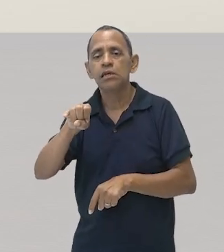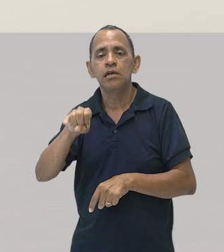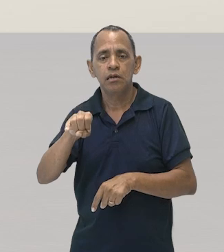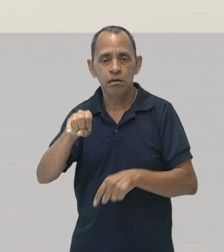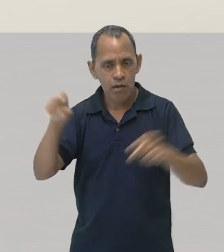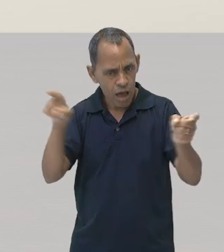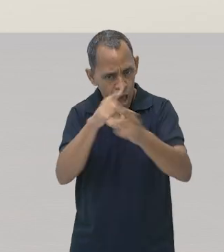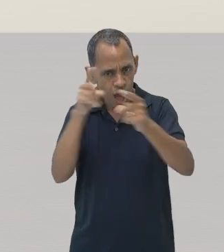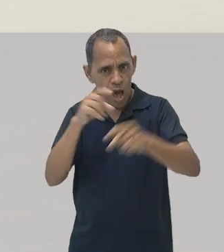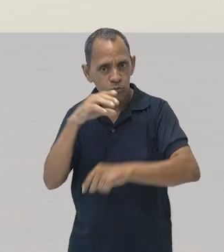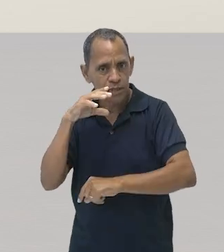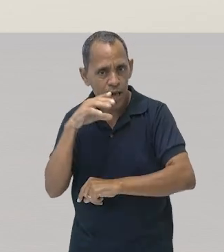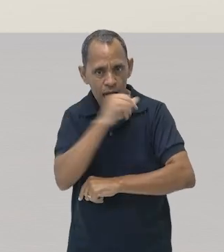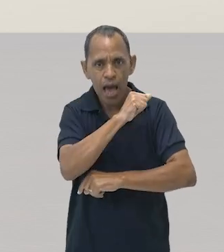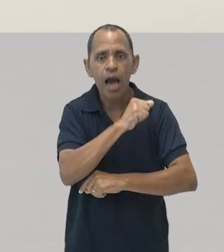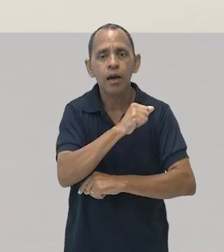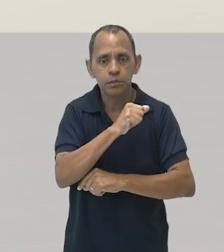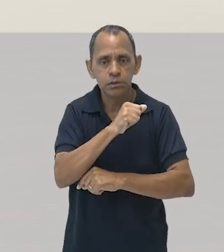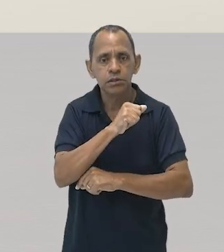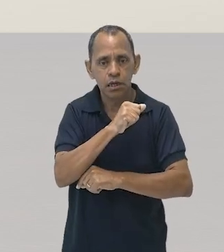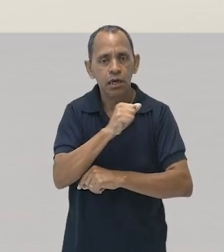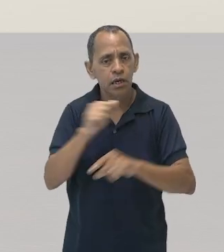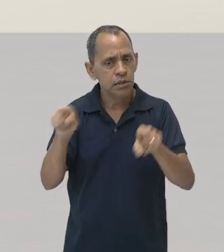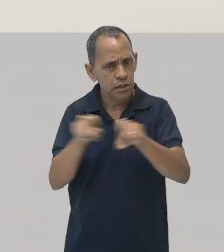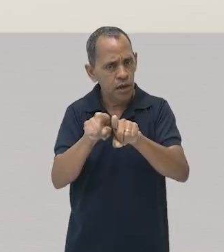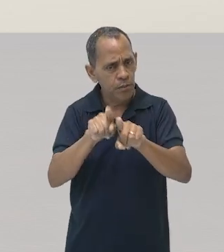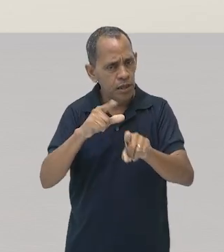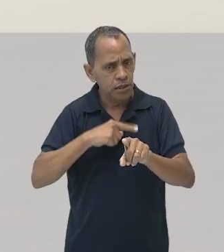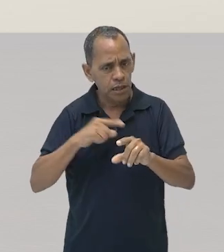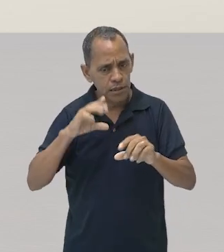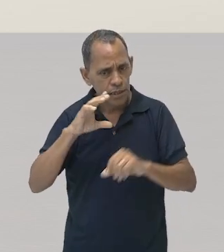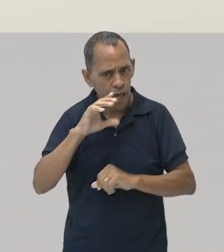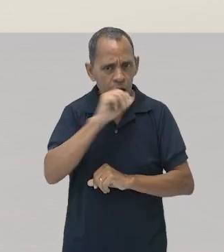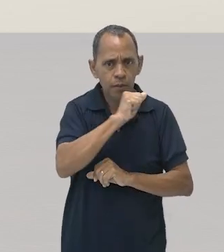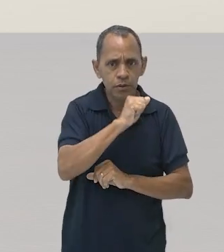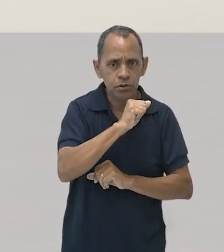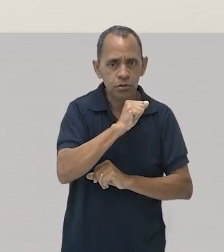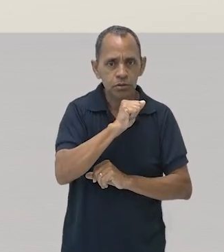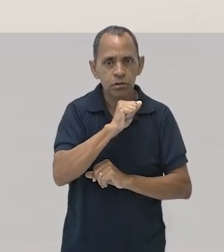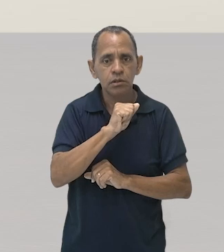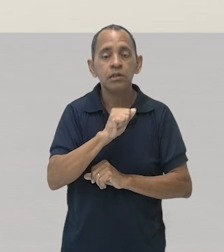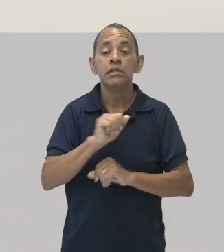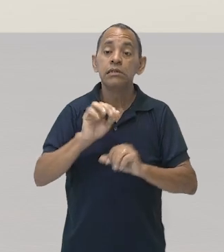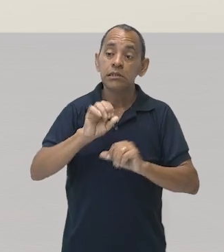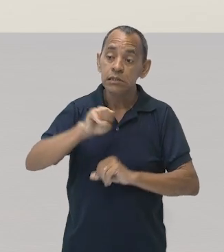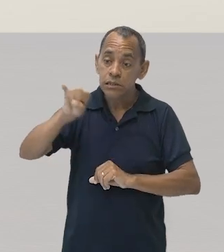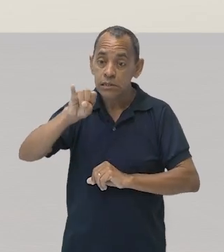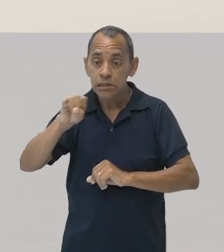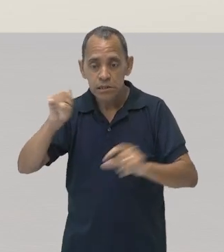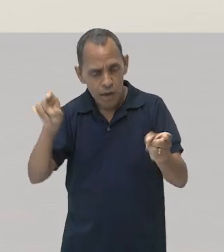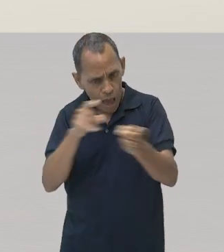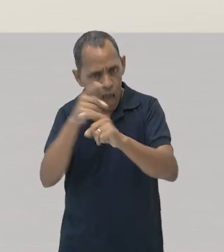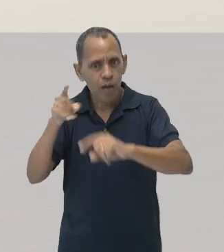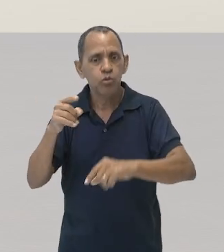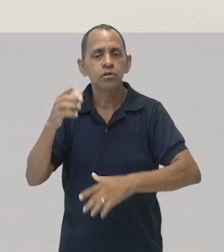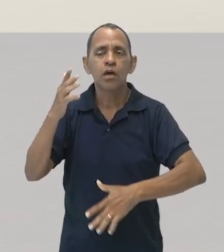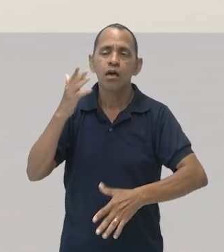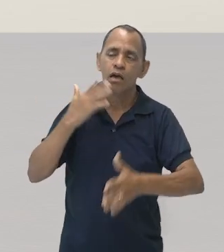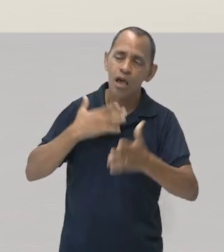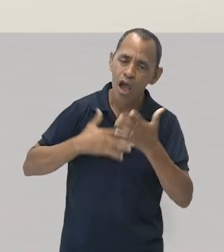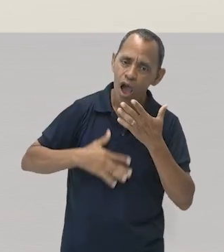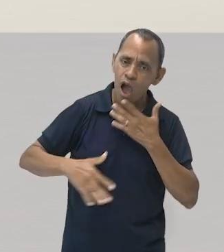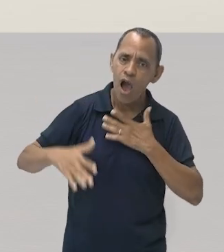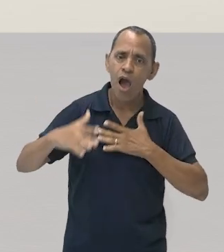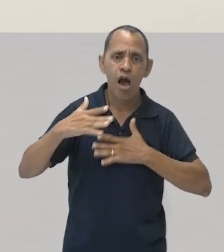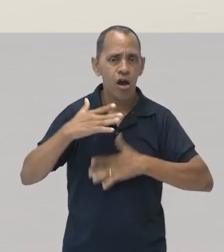acelera, você tem que acelerar o movimento. Se a música te pede calmaria, os seus movimentos serão de